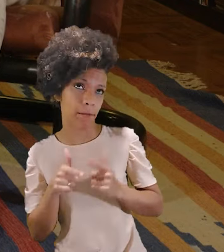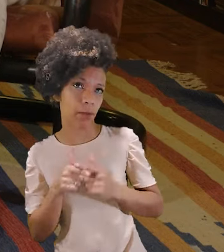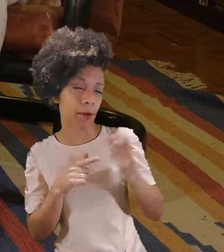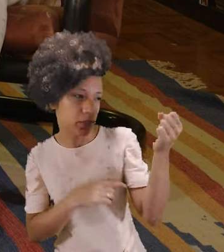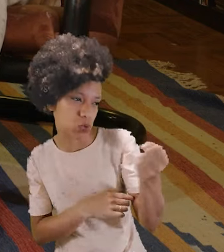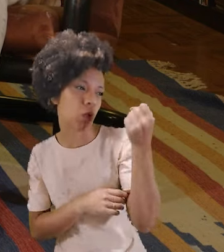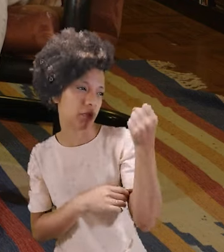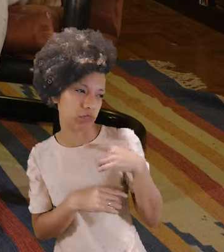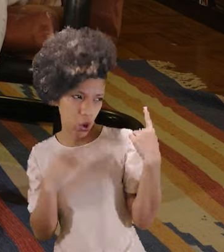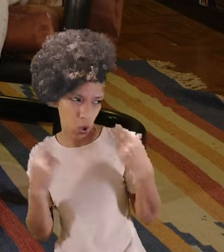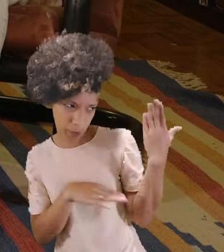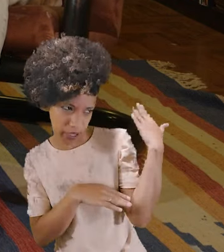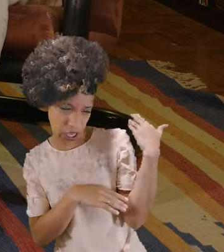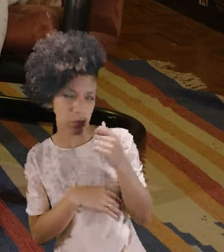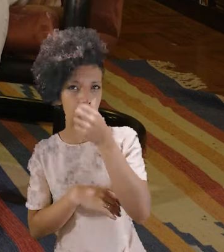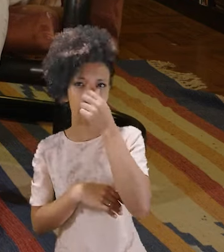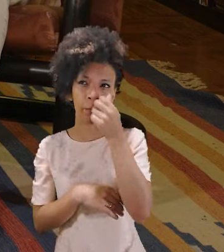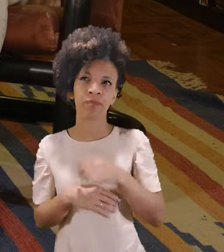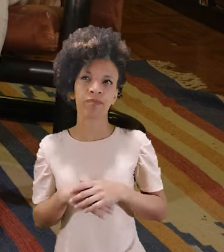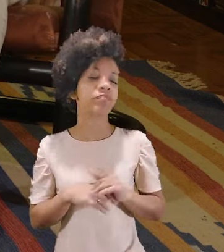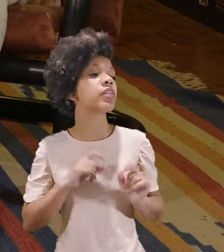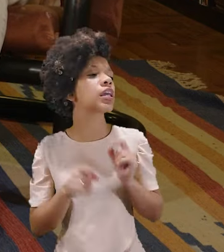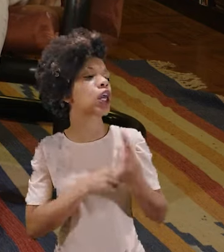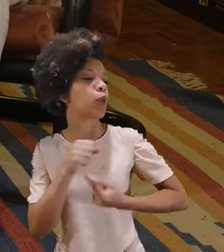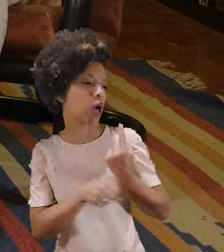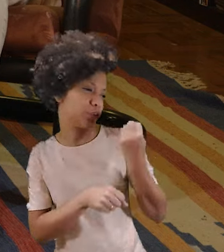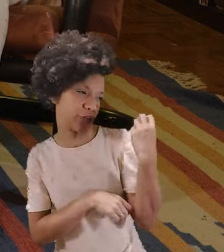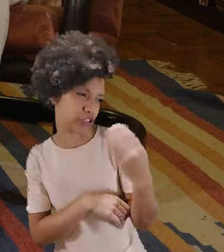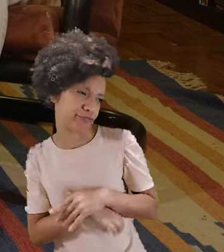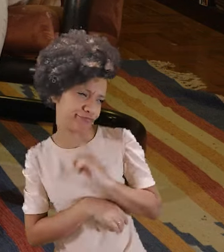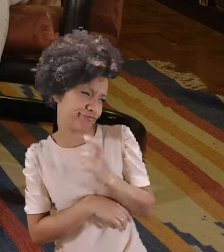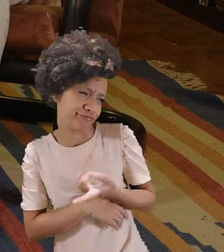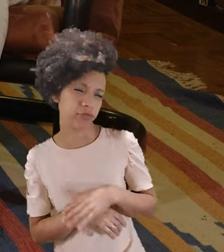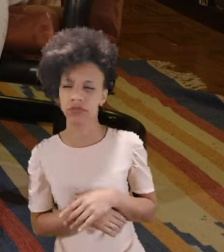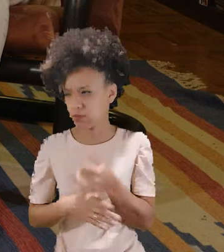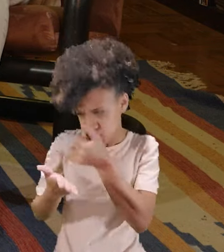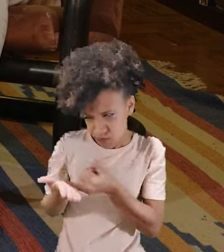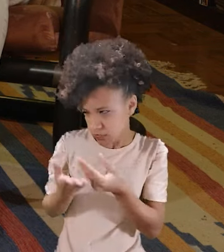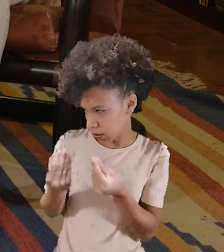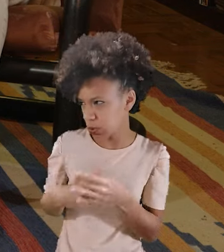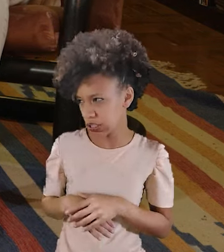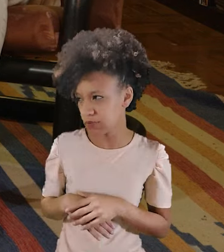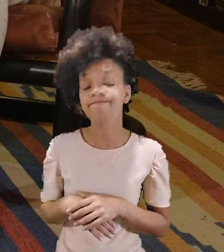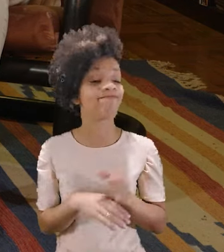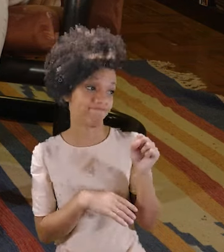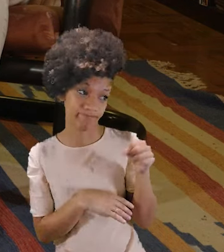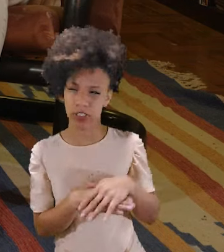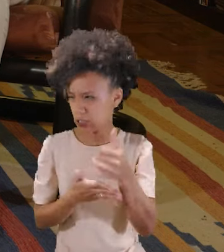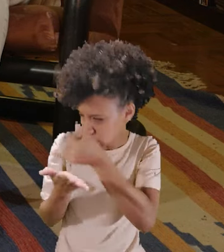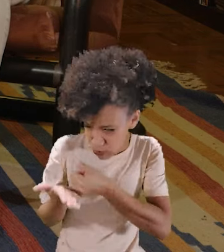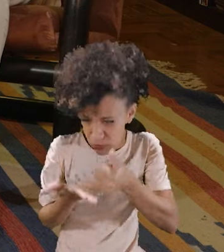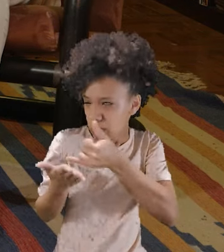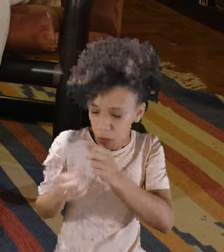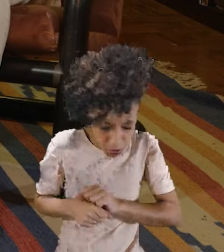já tem problema com bebidas coisa assim que eu era maluca e falou que tava alguém que tem que ficar um ano viajando ninguém né não tá droga imagem pois é acho que não